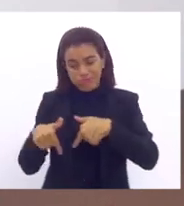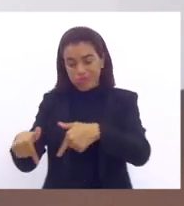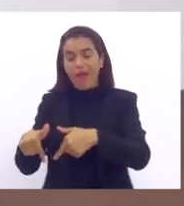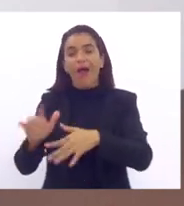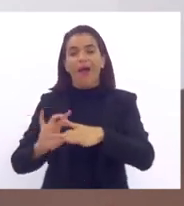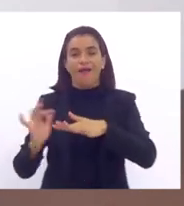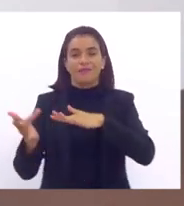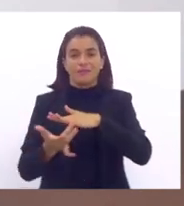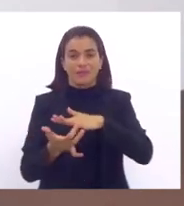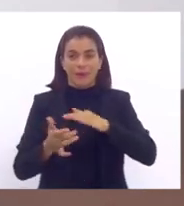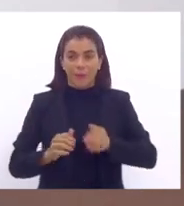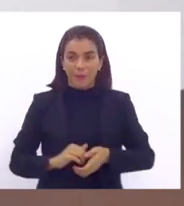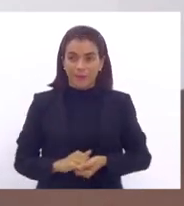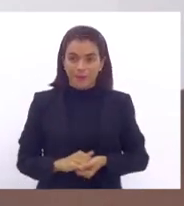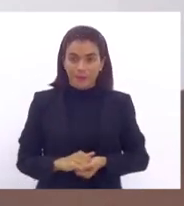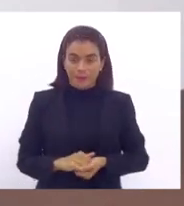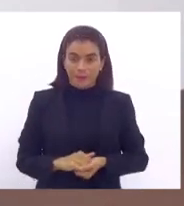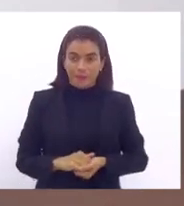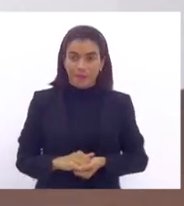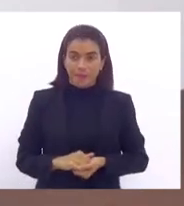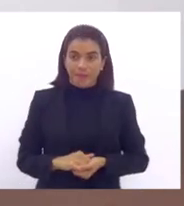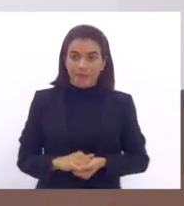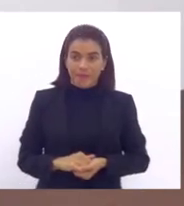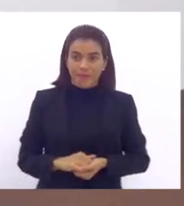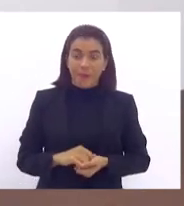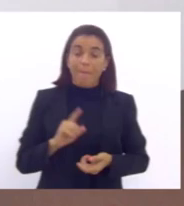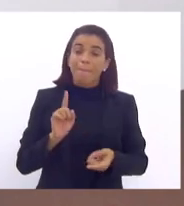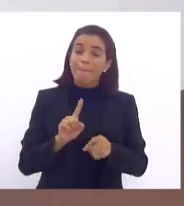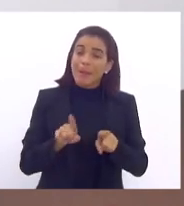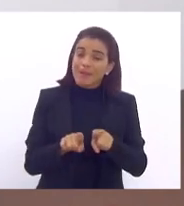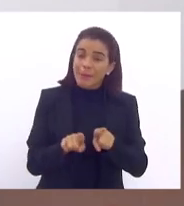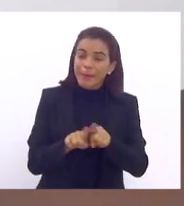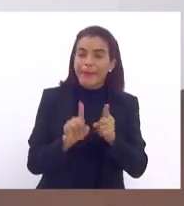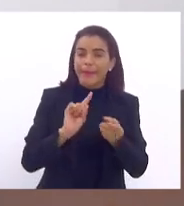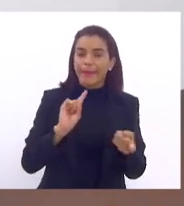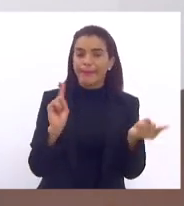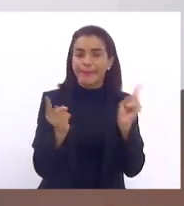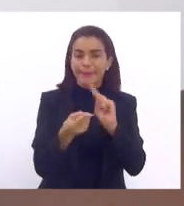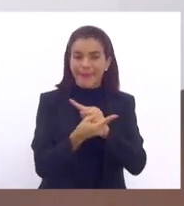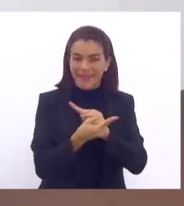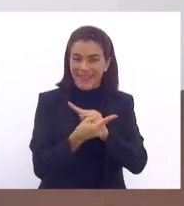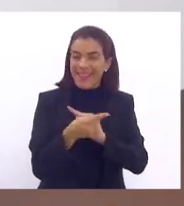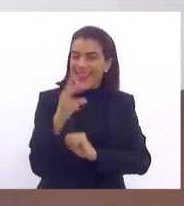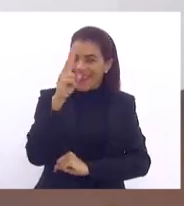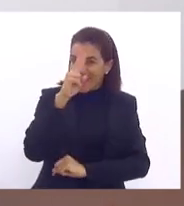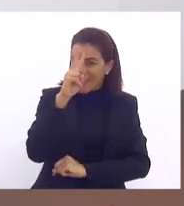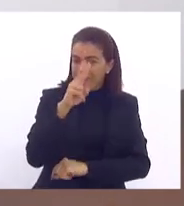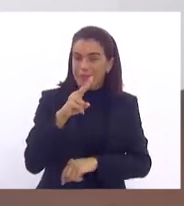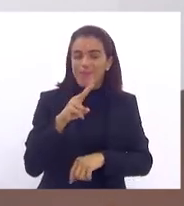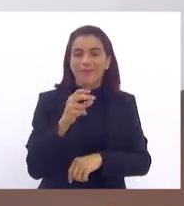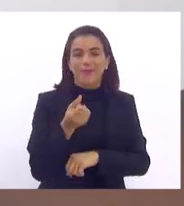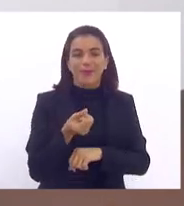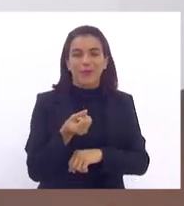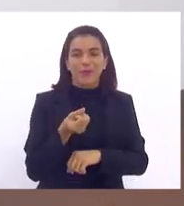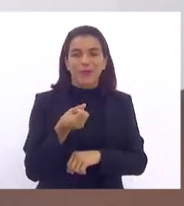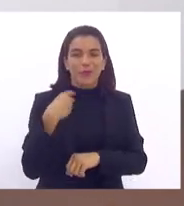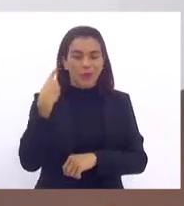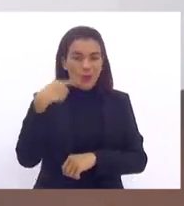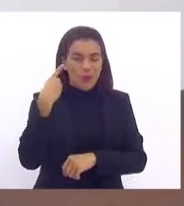redes sociais a grande controvérsia aqui que nós conversávamos naquele evento né Dr Robson Dr